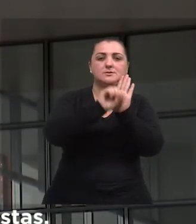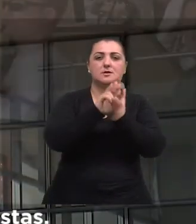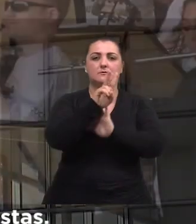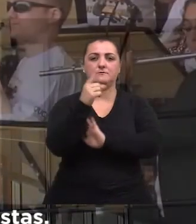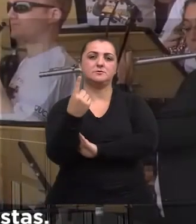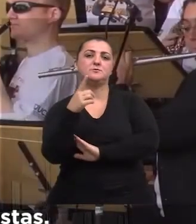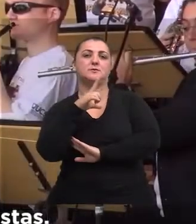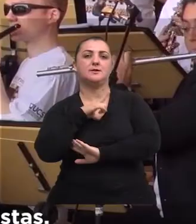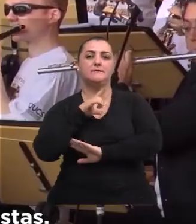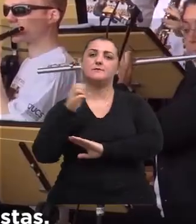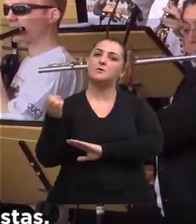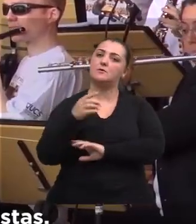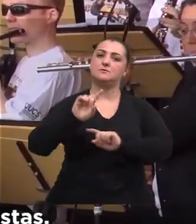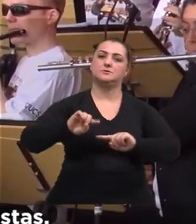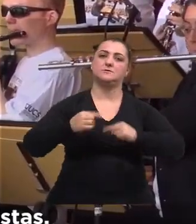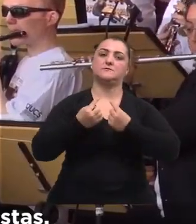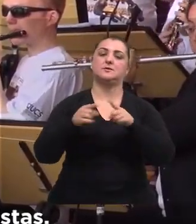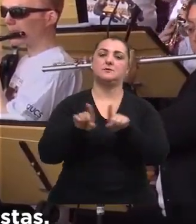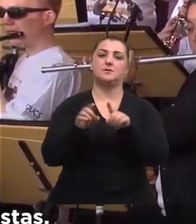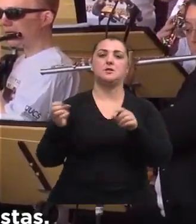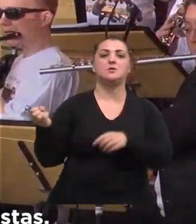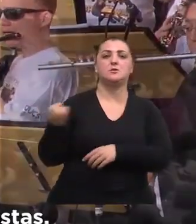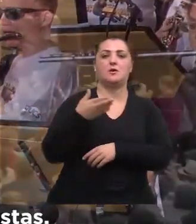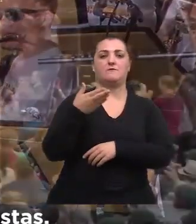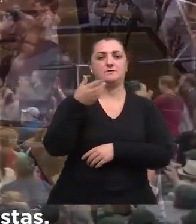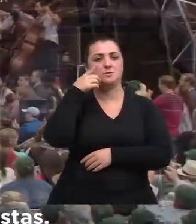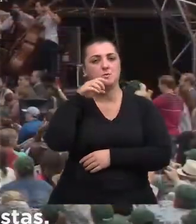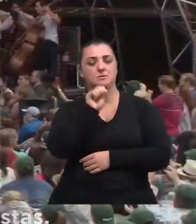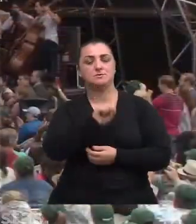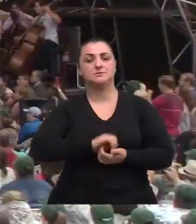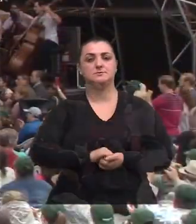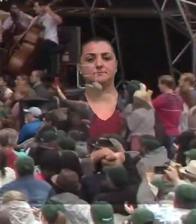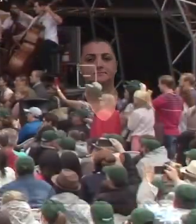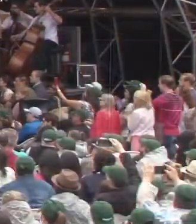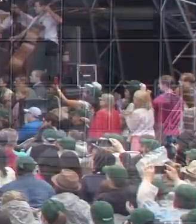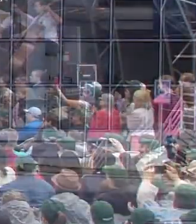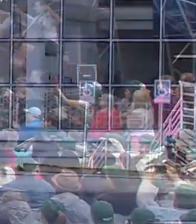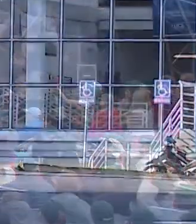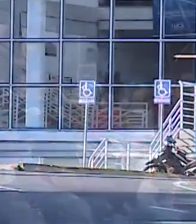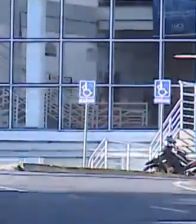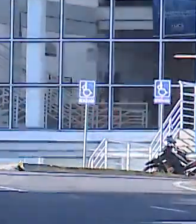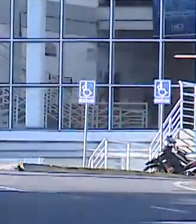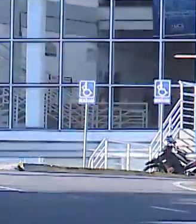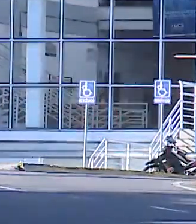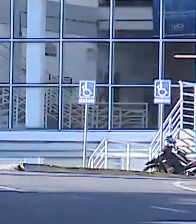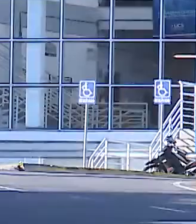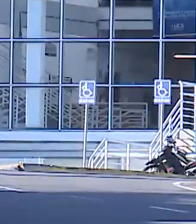trouxe novos desafios e novas conquistas.